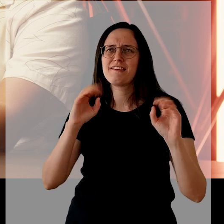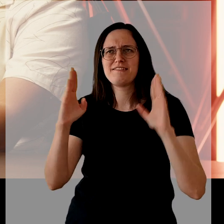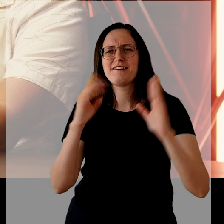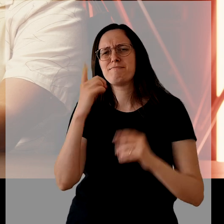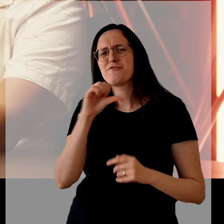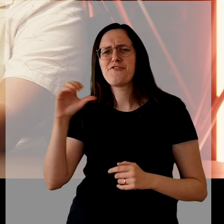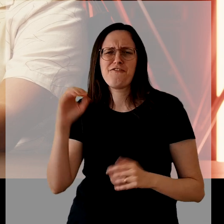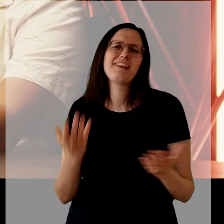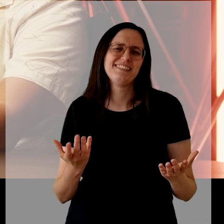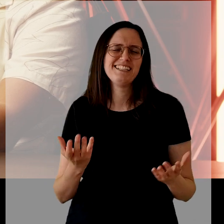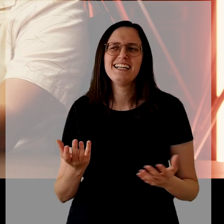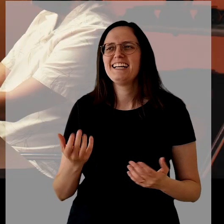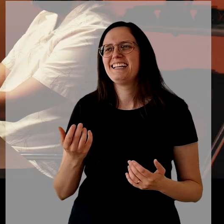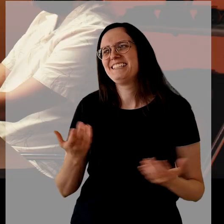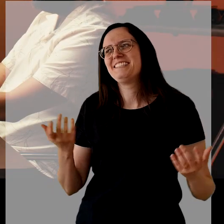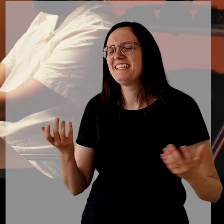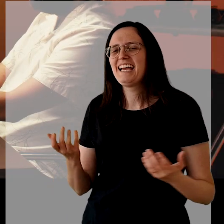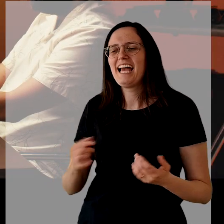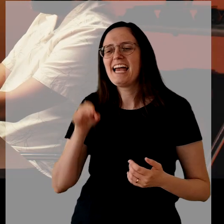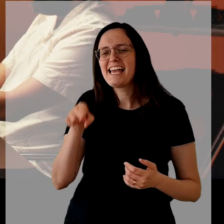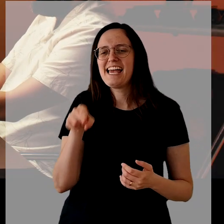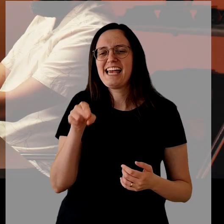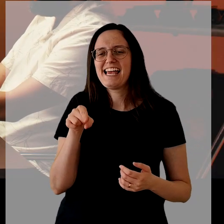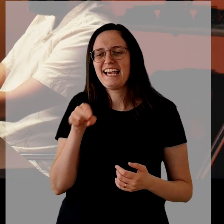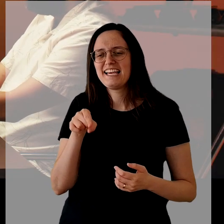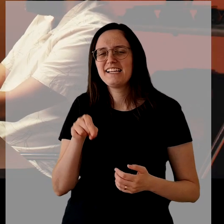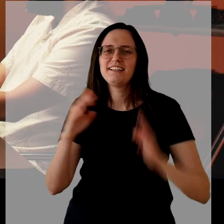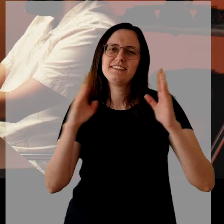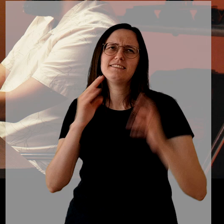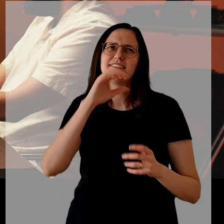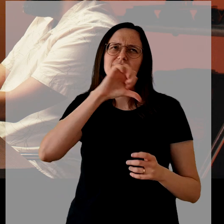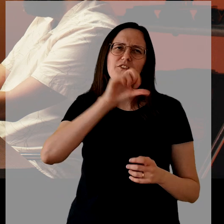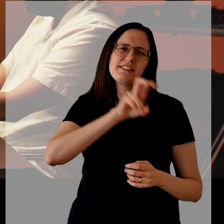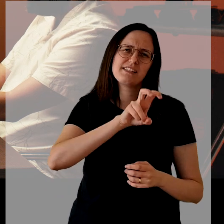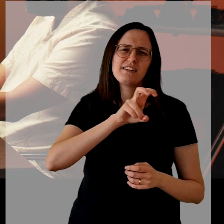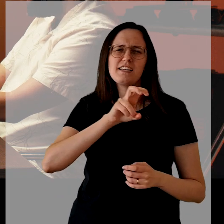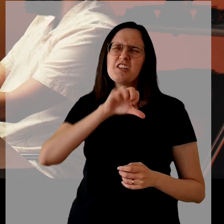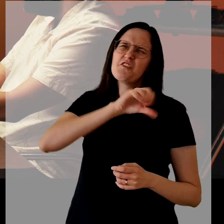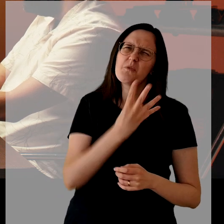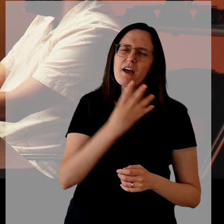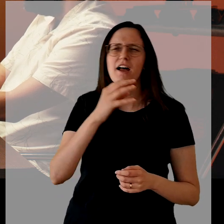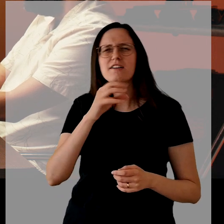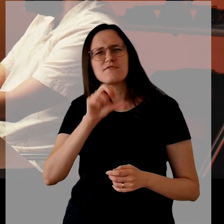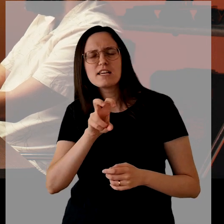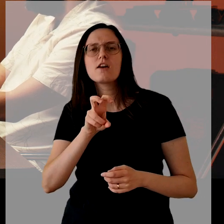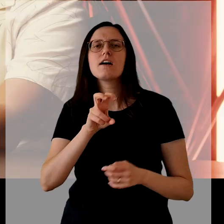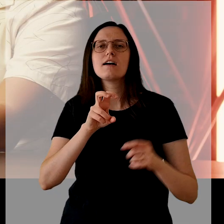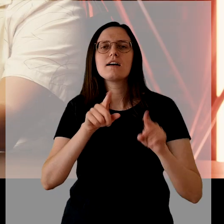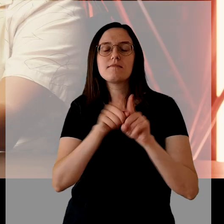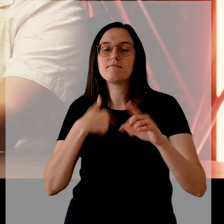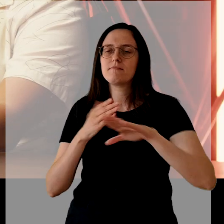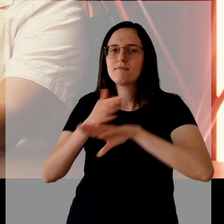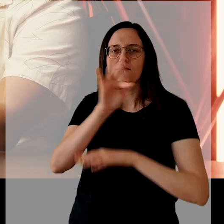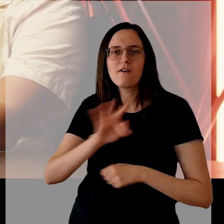década de 90, né? Eu tô assim, isso aí entre 95, 94 e eu